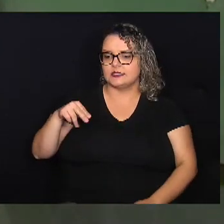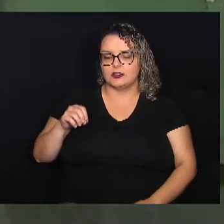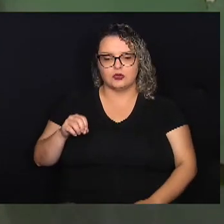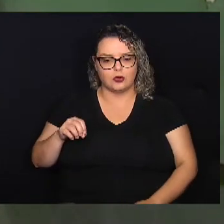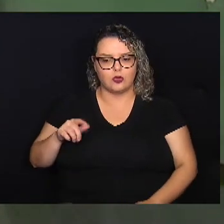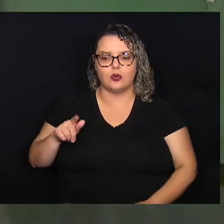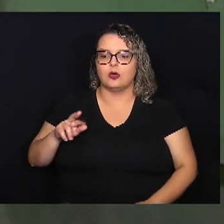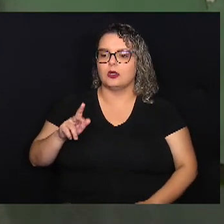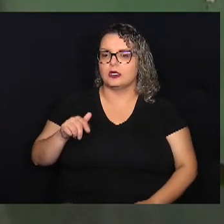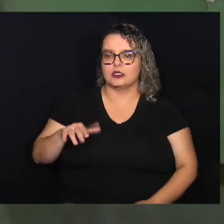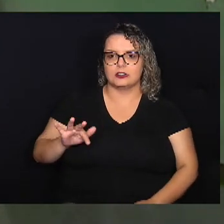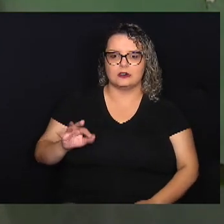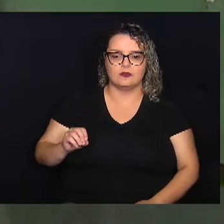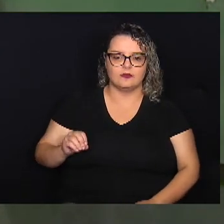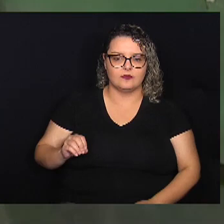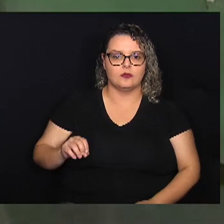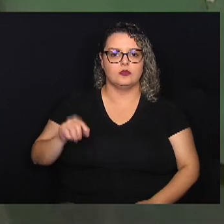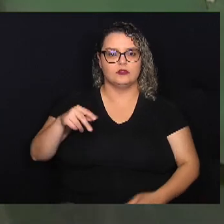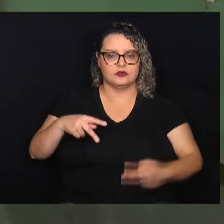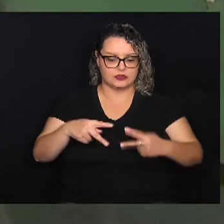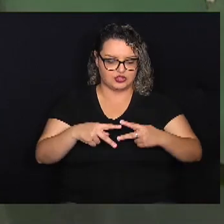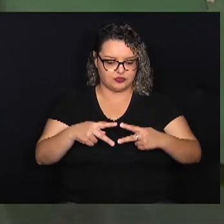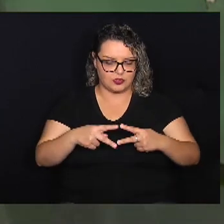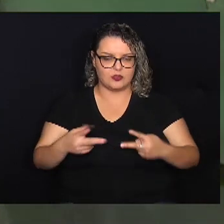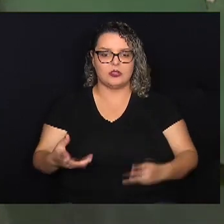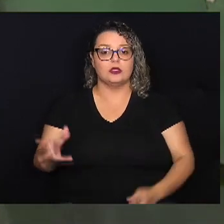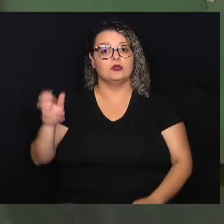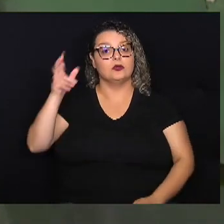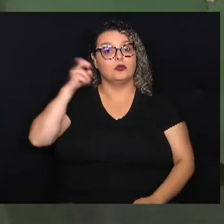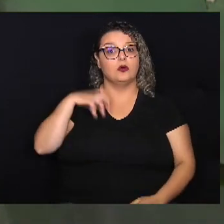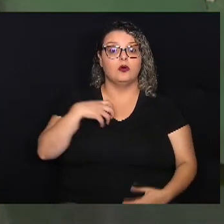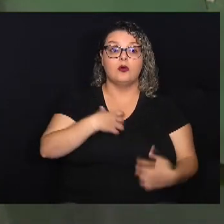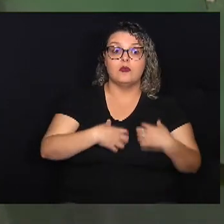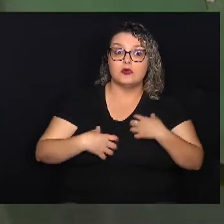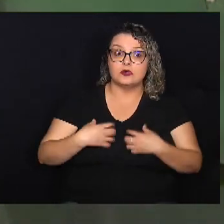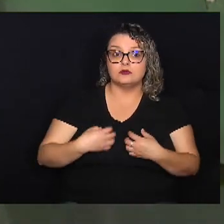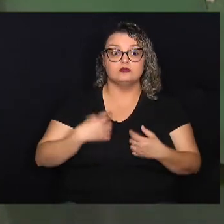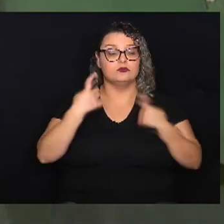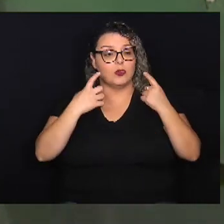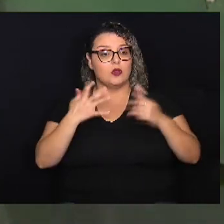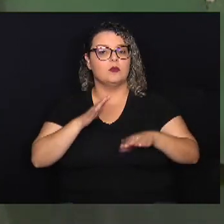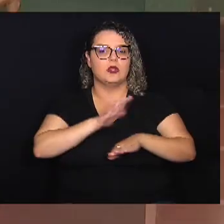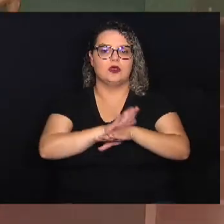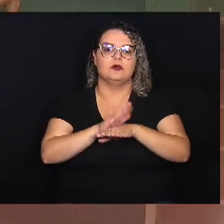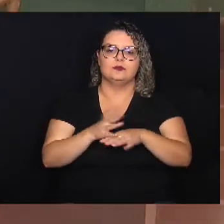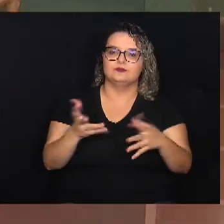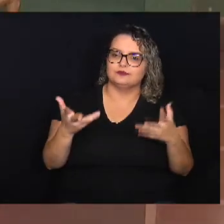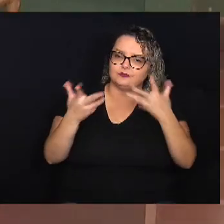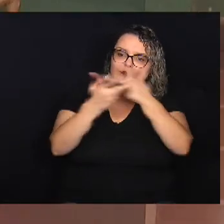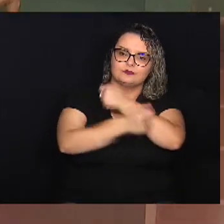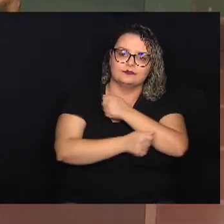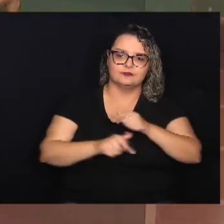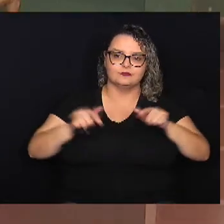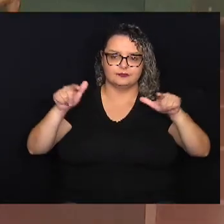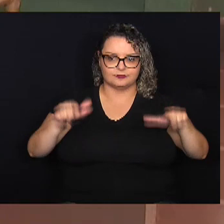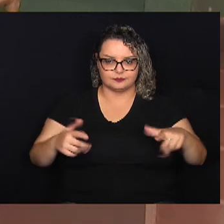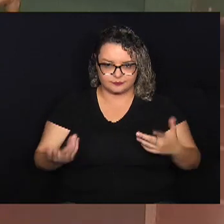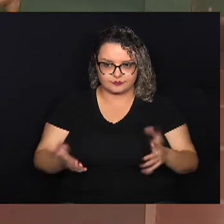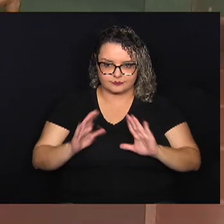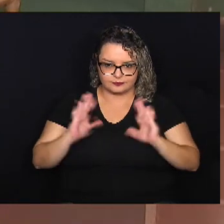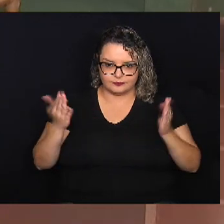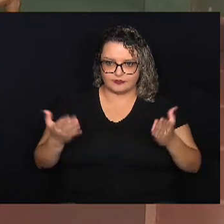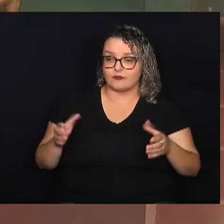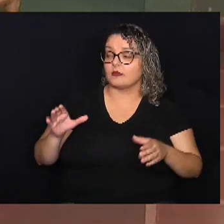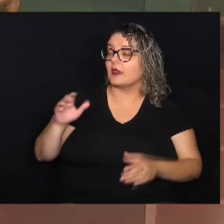também ouviu muito as nossas inquietações e ajudou a construir esse belo cenário também. Ale, a equipe ela é